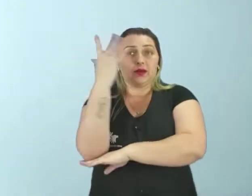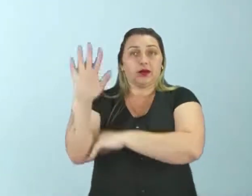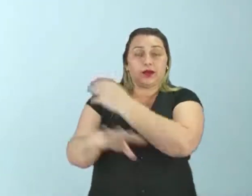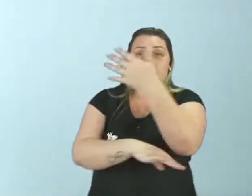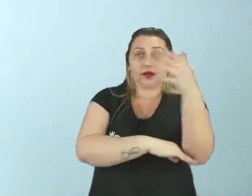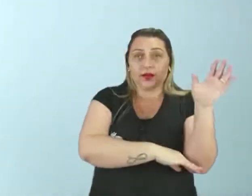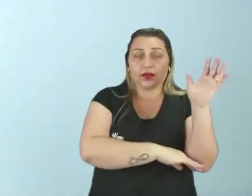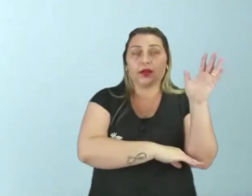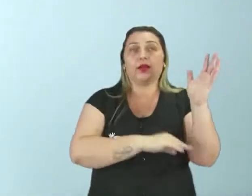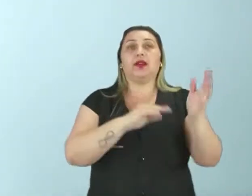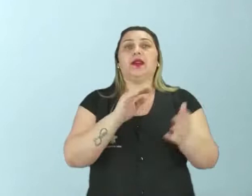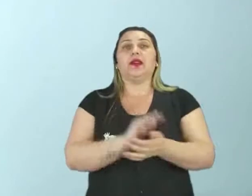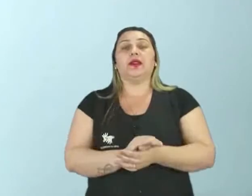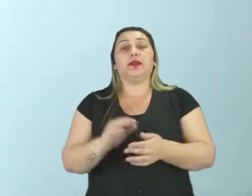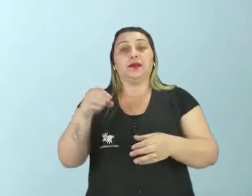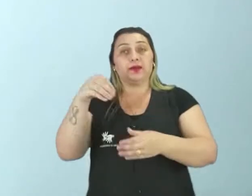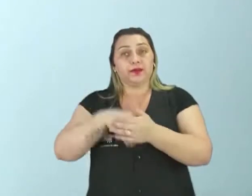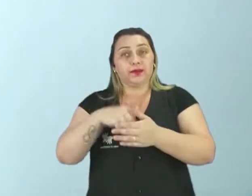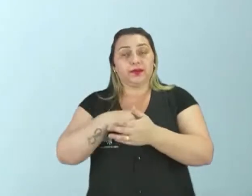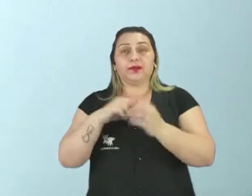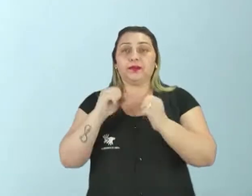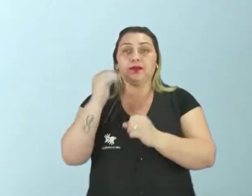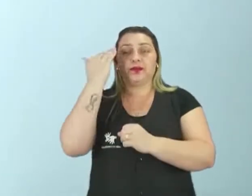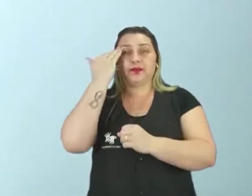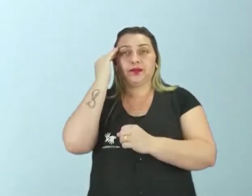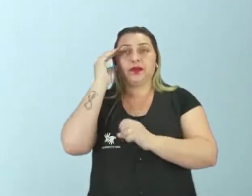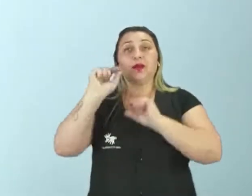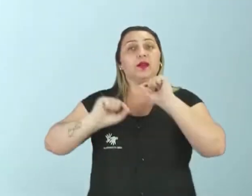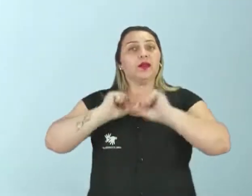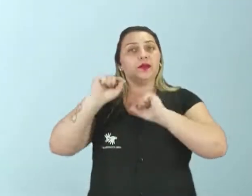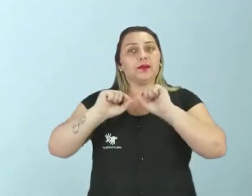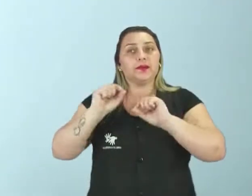recursos primários, vocês podem entender que,